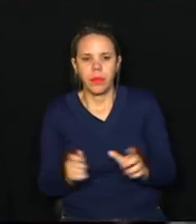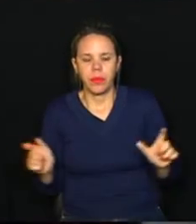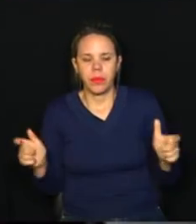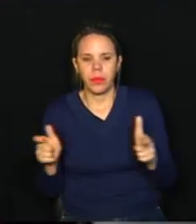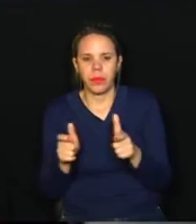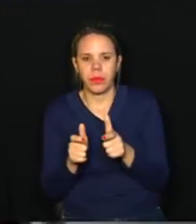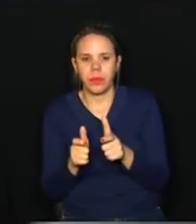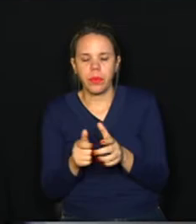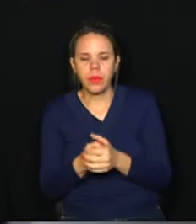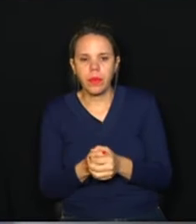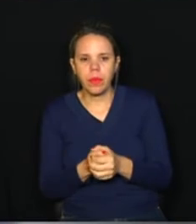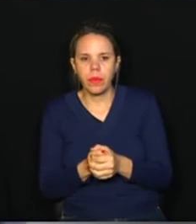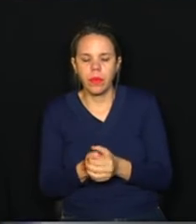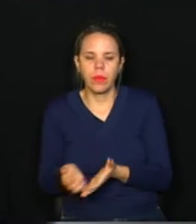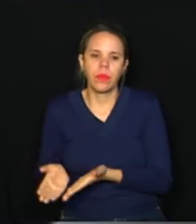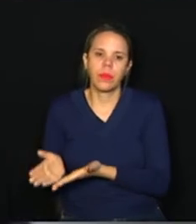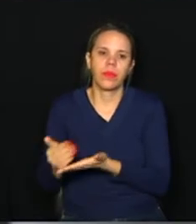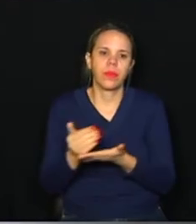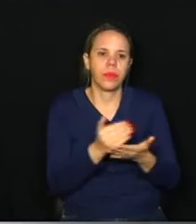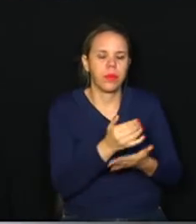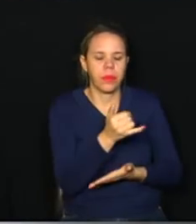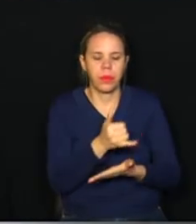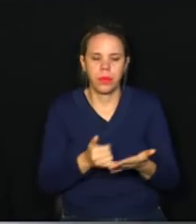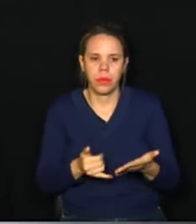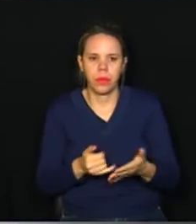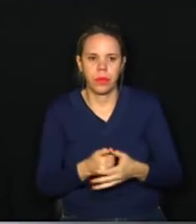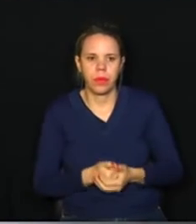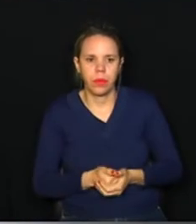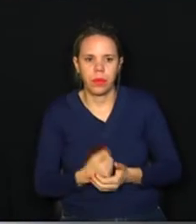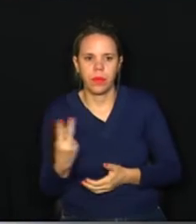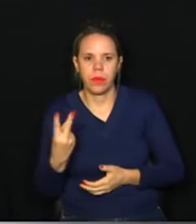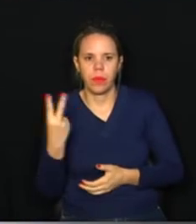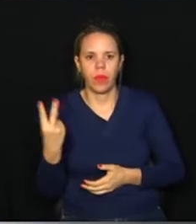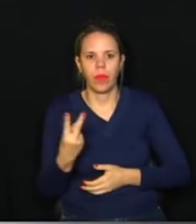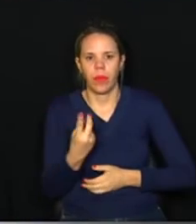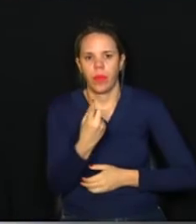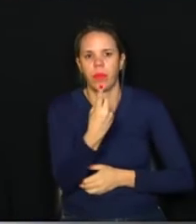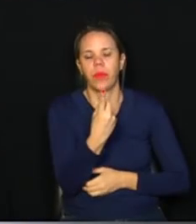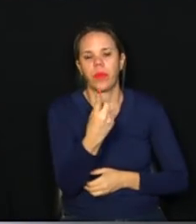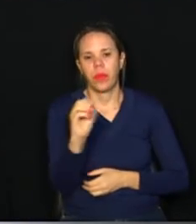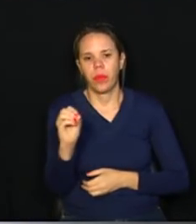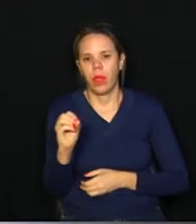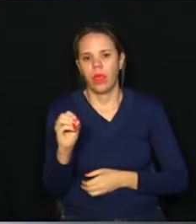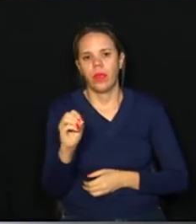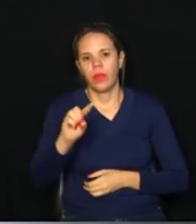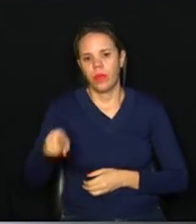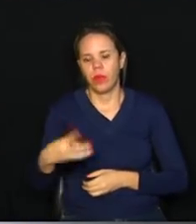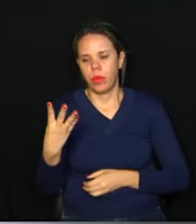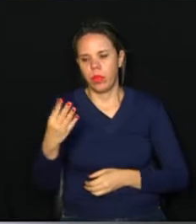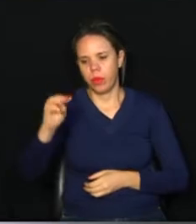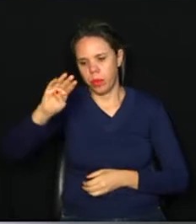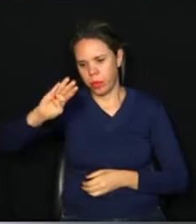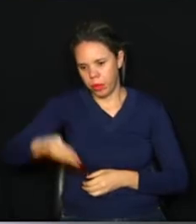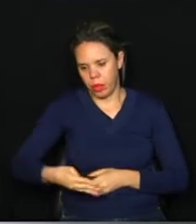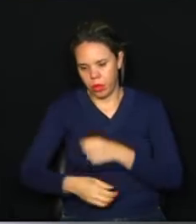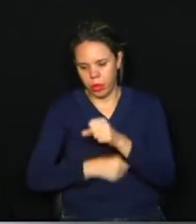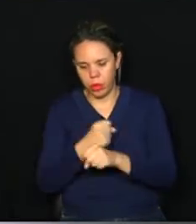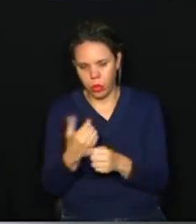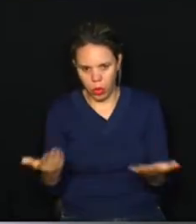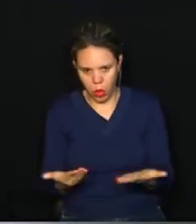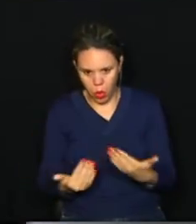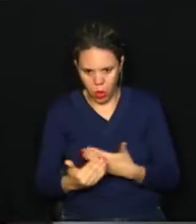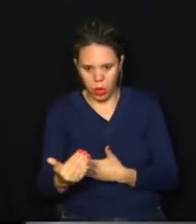redução da arrecadação tributária no valor de 10,4 bilhões neste ano em